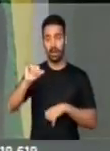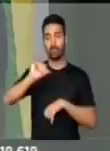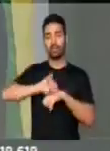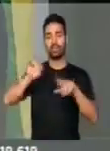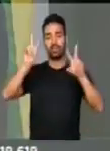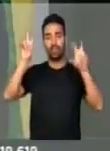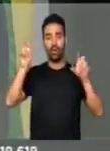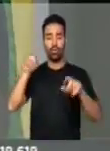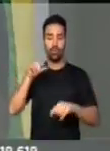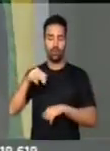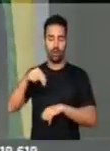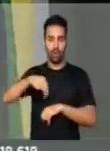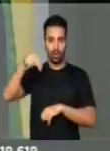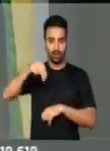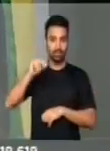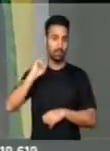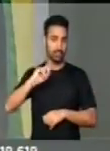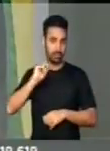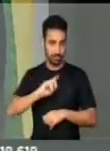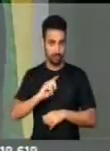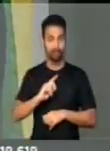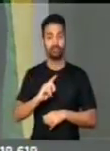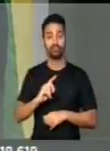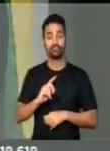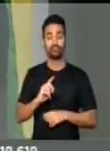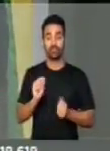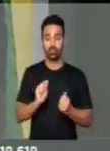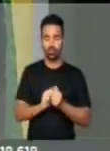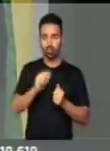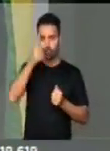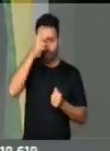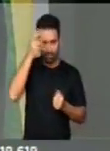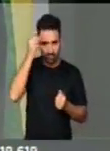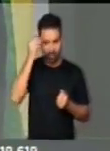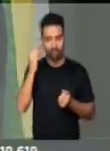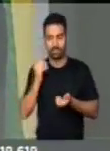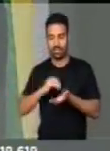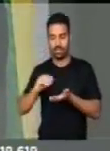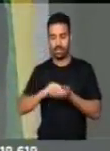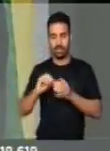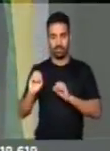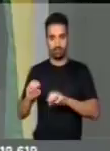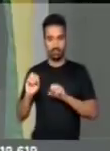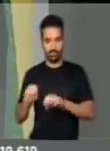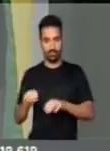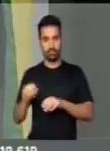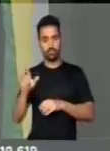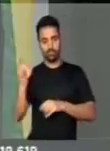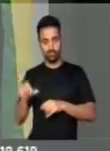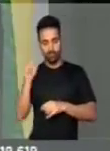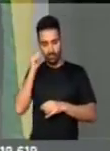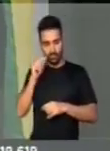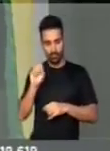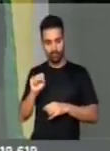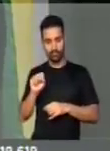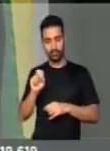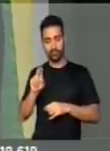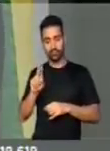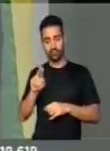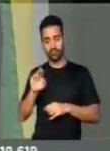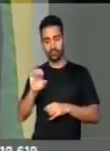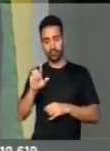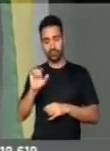vamos apresentar, através da Prefeitura de Montes Claros, da Secretaria de Educação, através da nossa secretária Sueli e todos